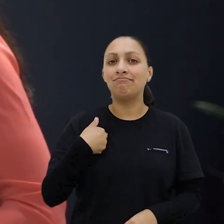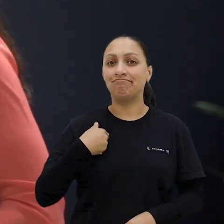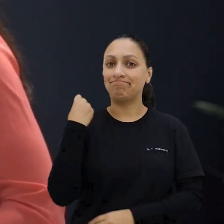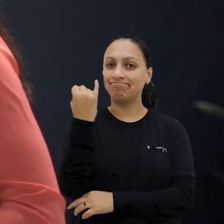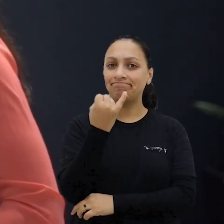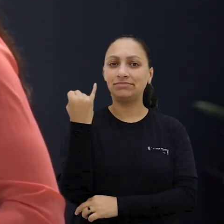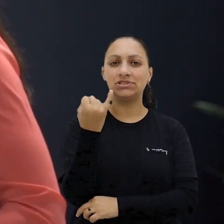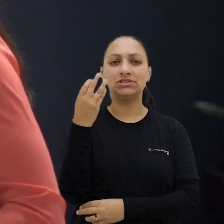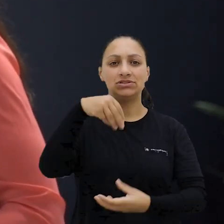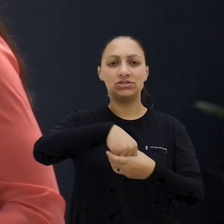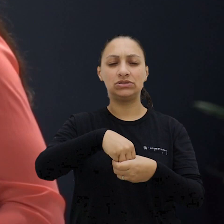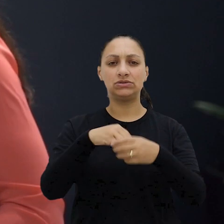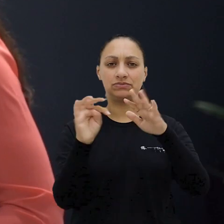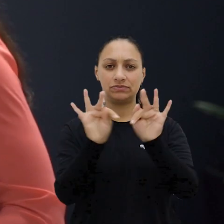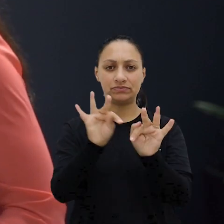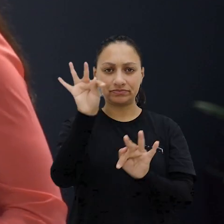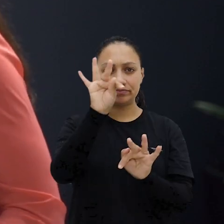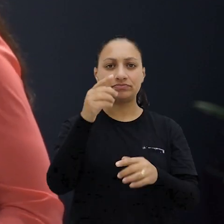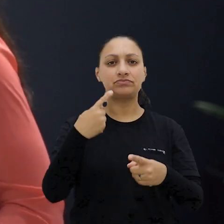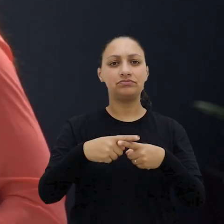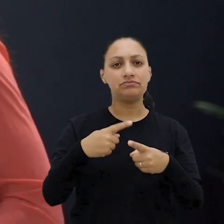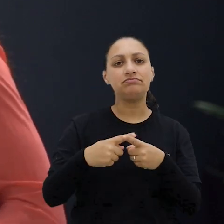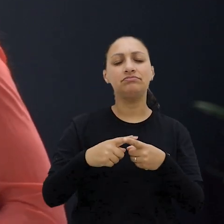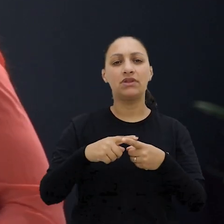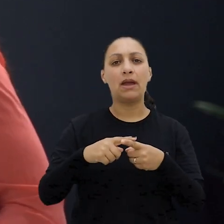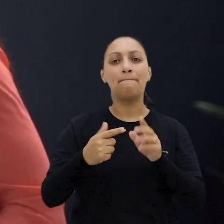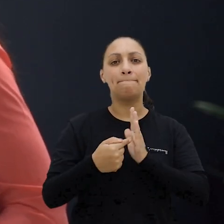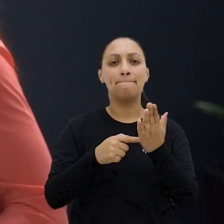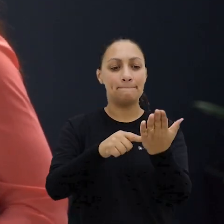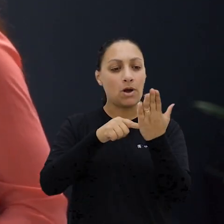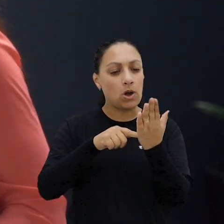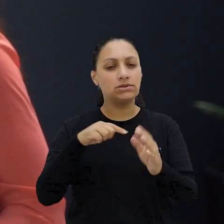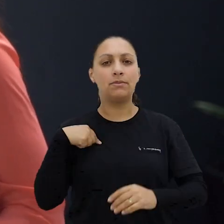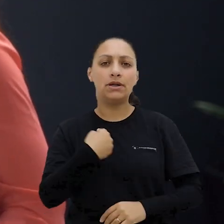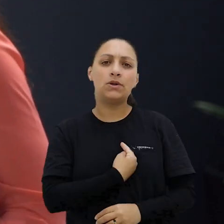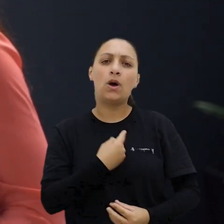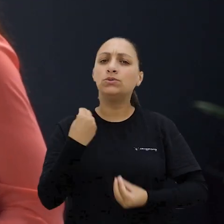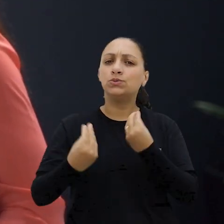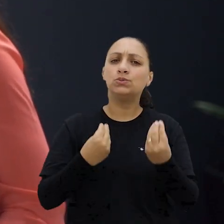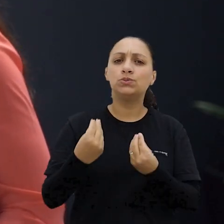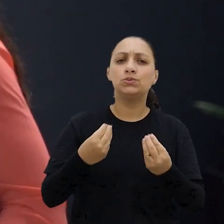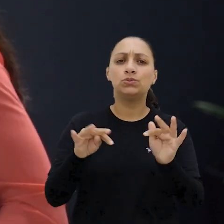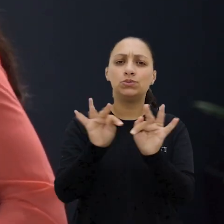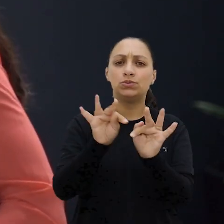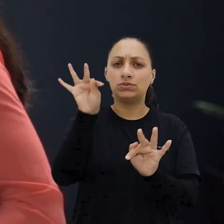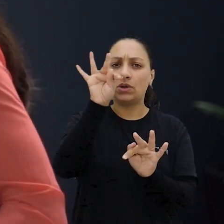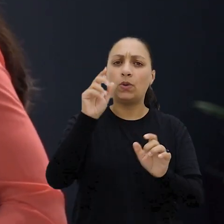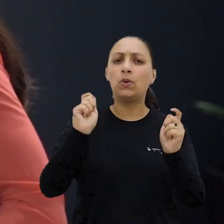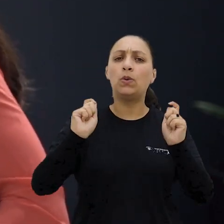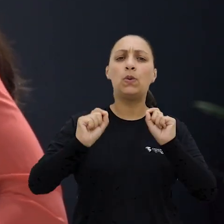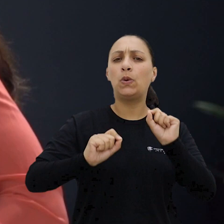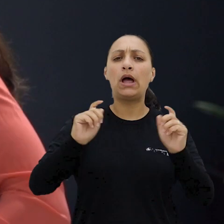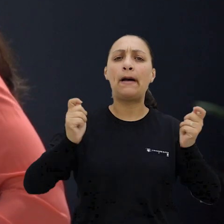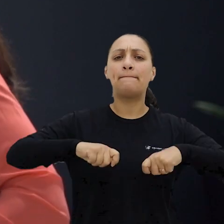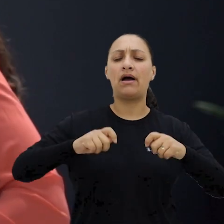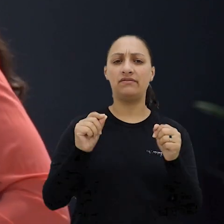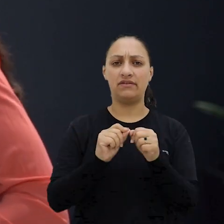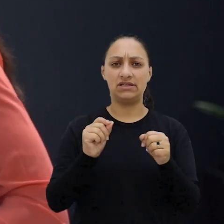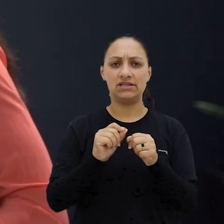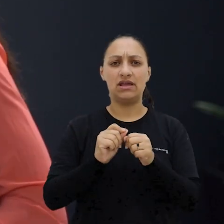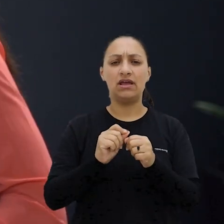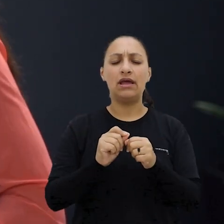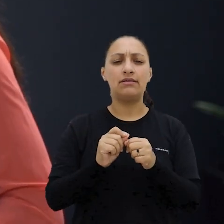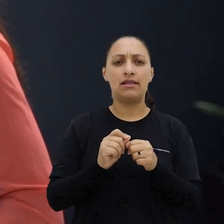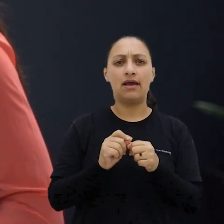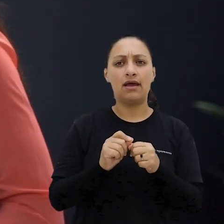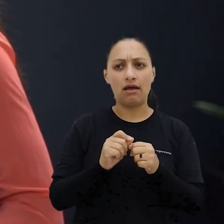peça importante dentro do Fevale Tech Park, porque ele mostra pra gente como parque tecnológico, o que a gente pode fazer, quais são os